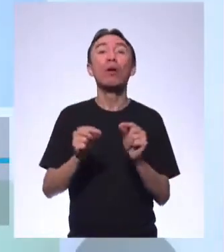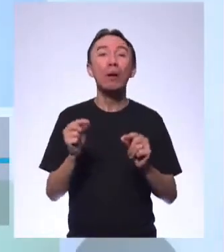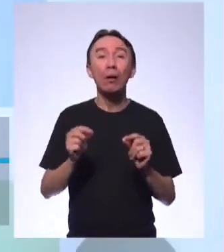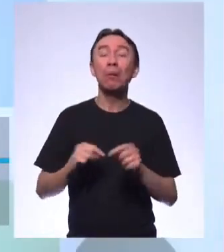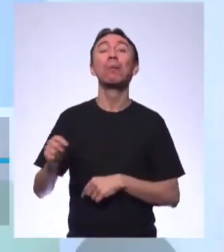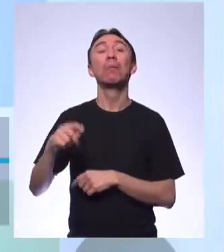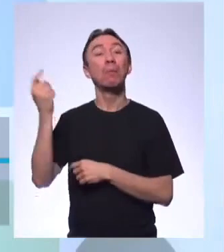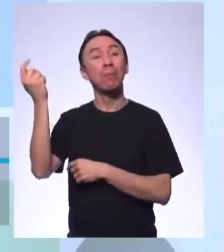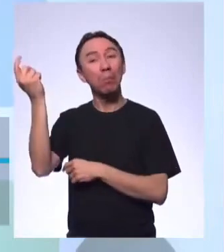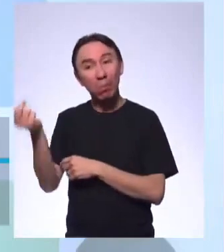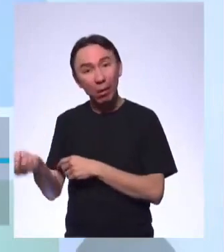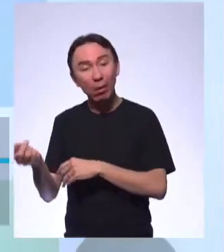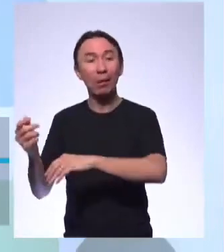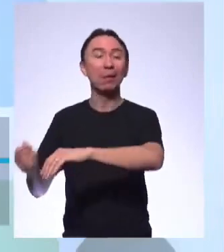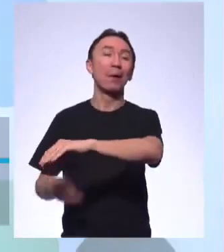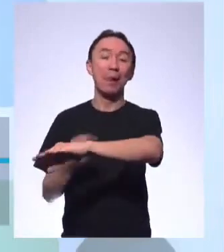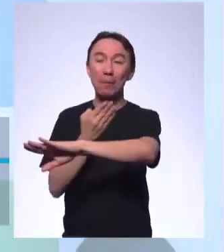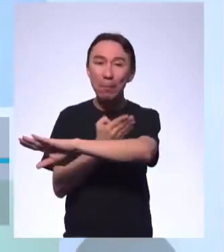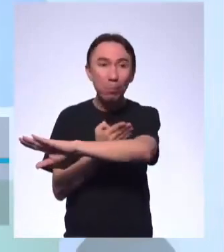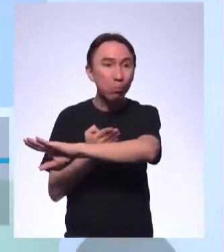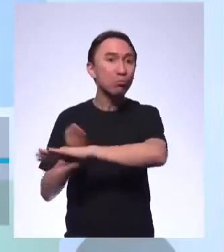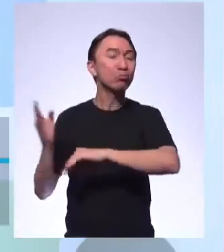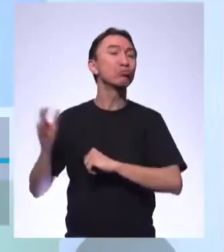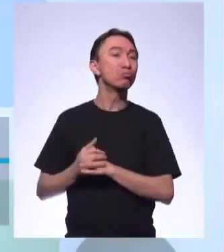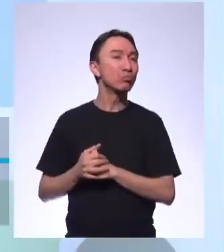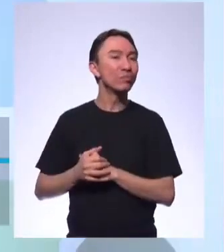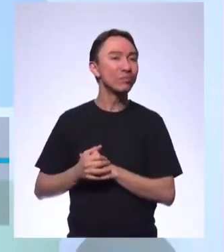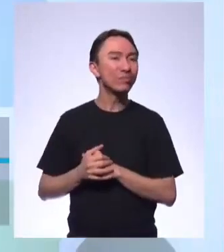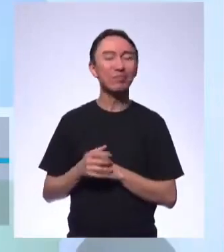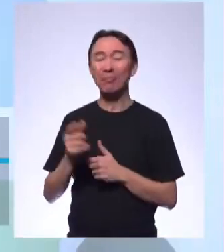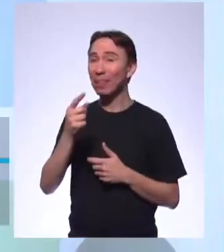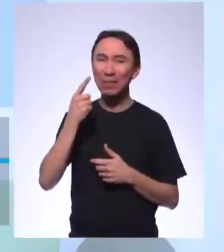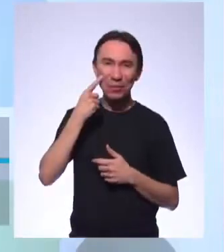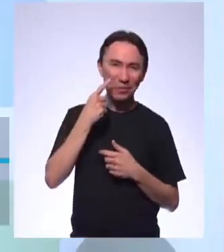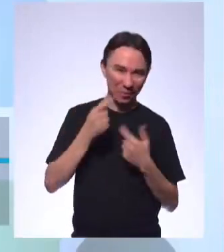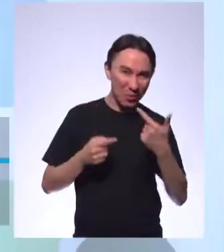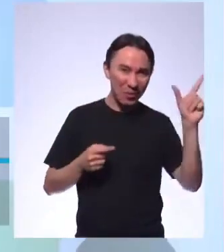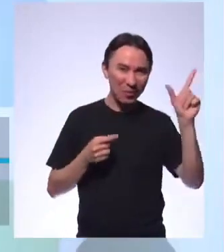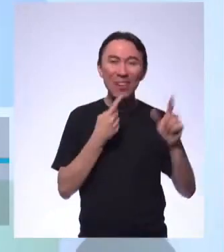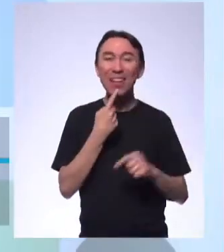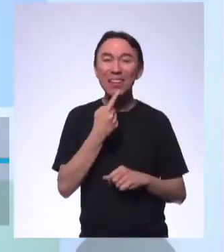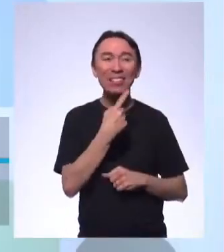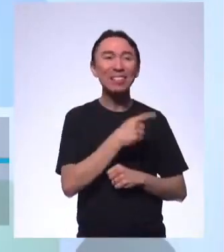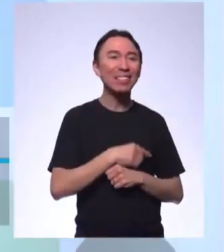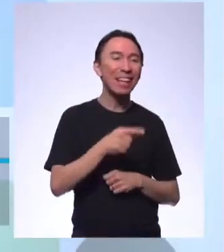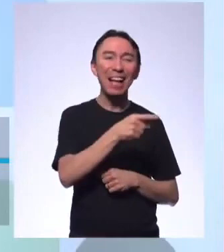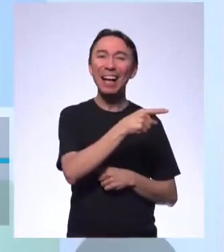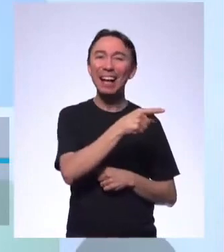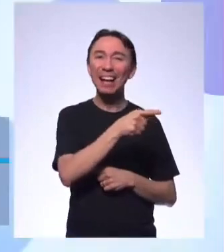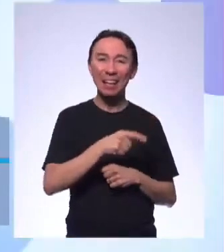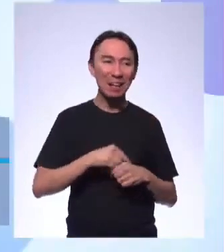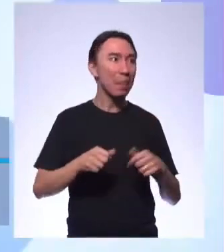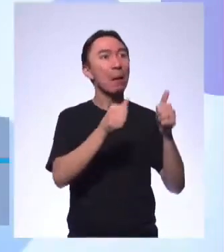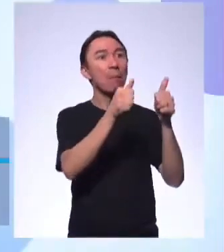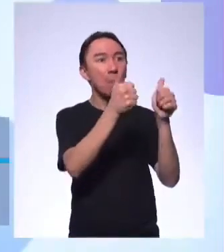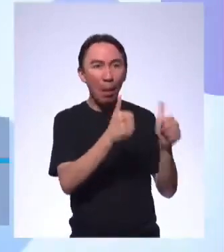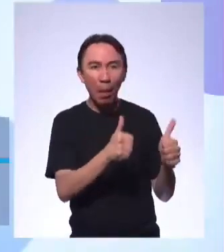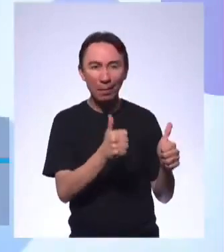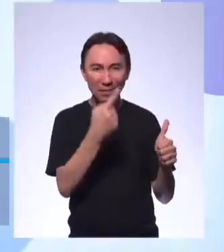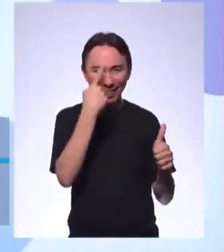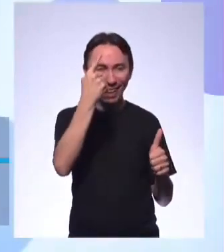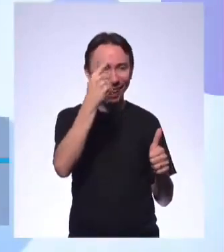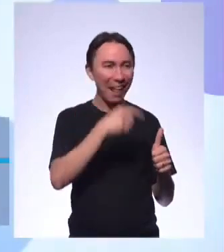já trazem ali a mulher negra para a literatura. Porque o outro, quando falou da estátua de ébano ambulante, ele dá a entender que é a mulher negra, Sim, muito é a claramente.